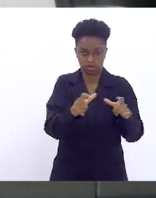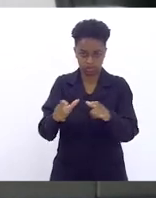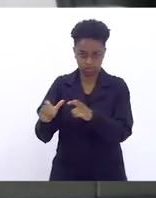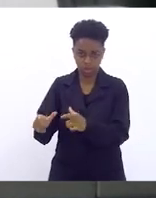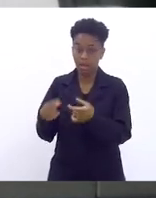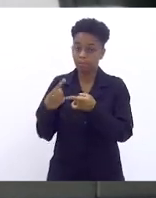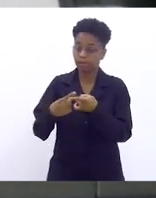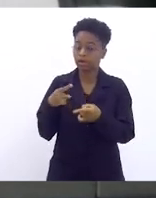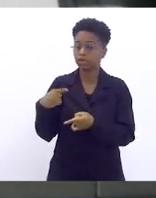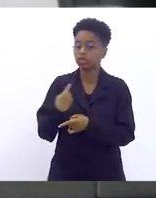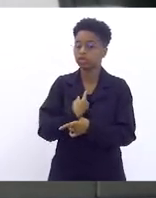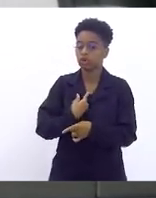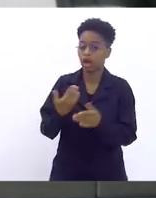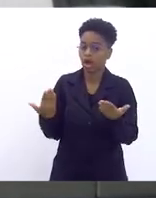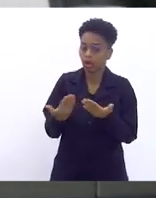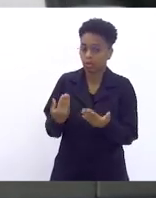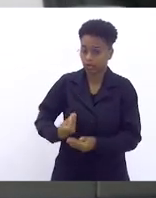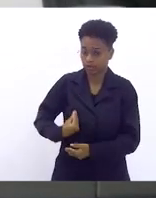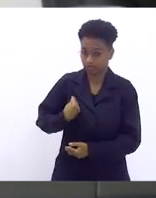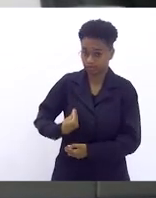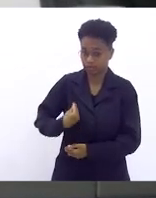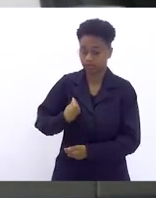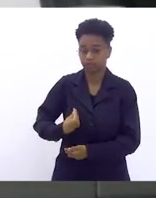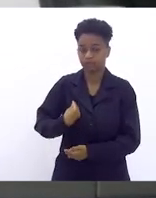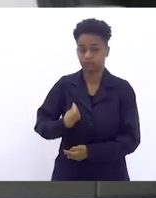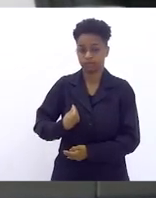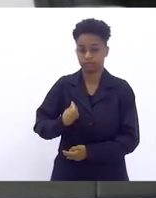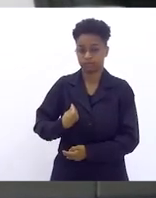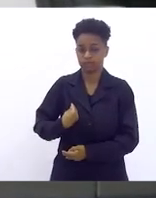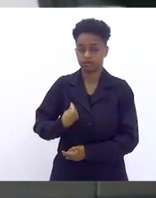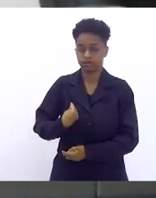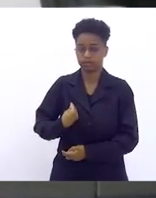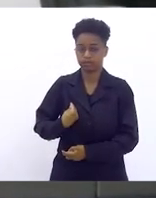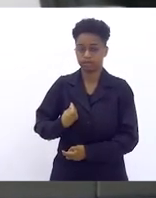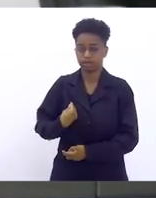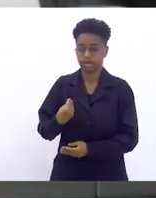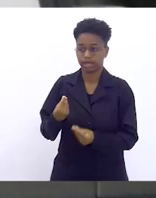vem enfrentando uma mudança de